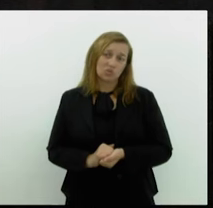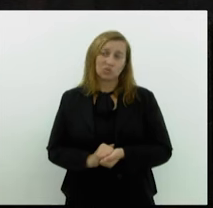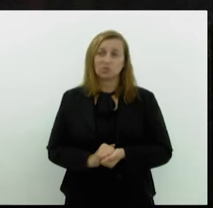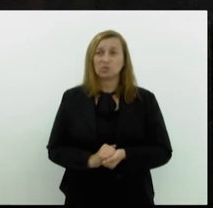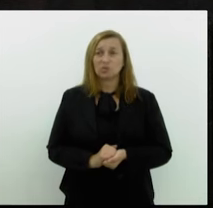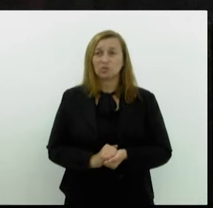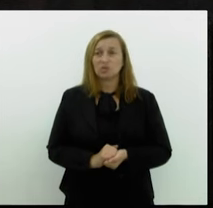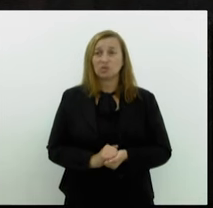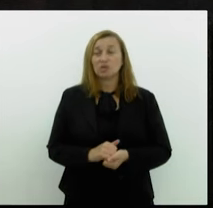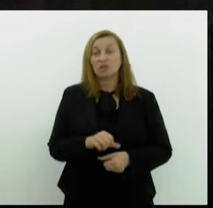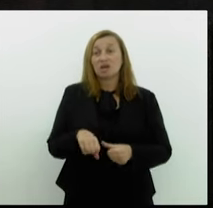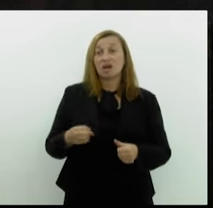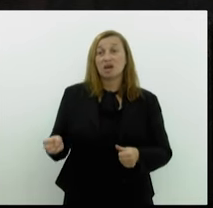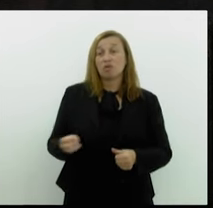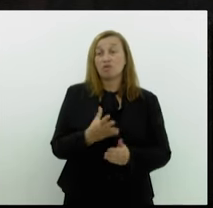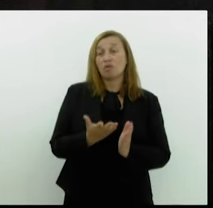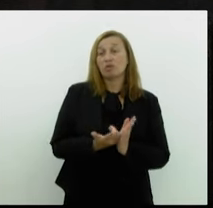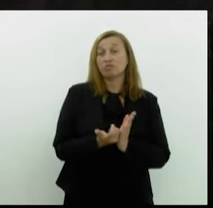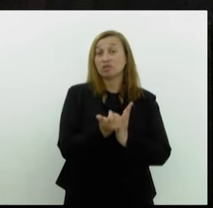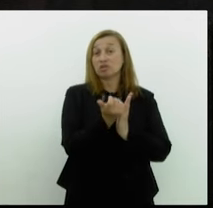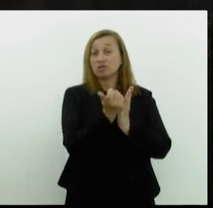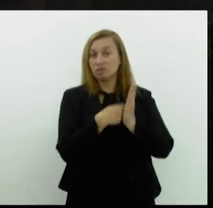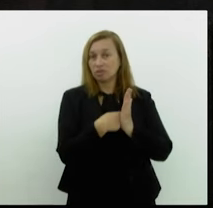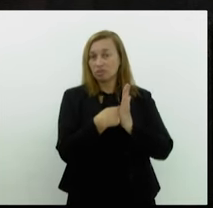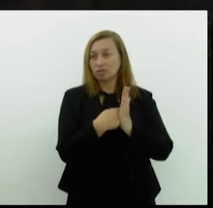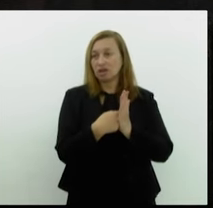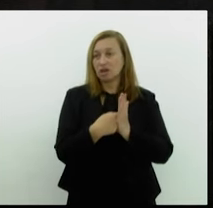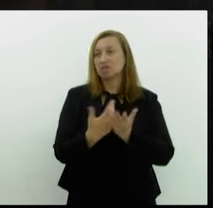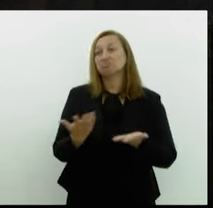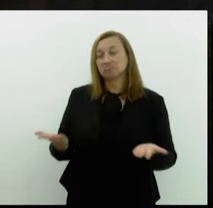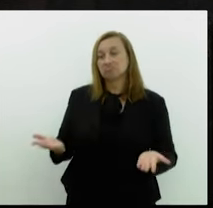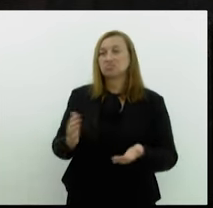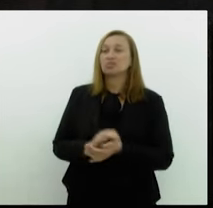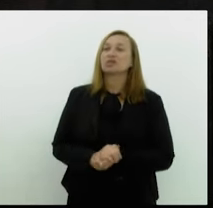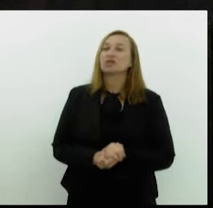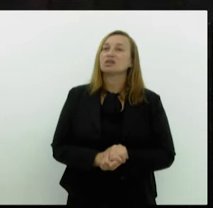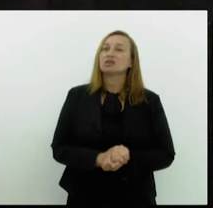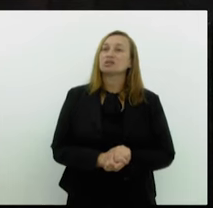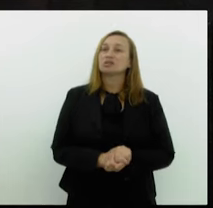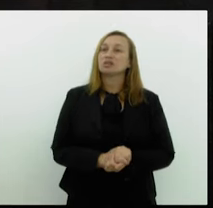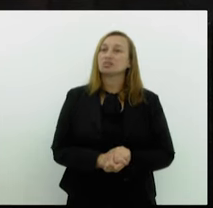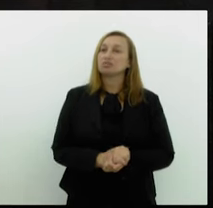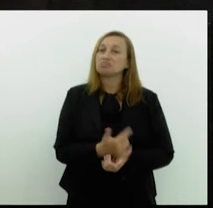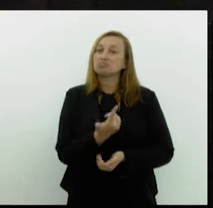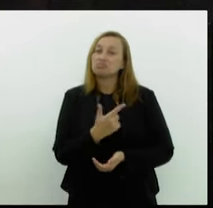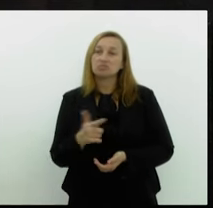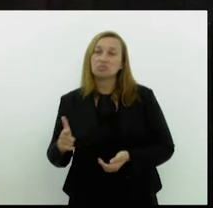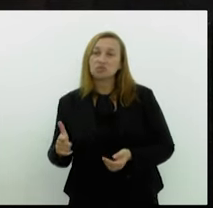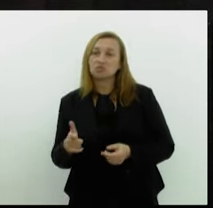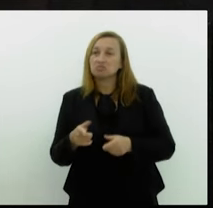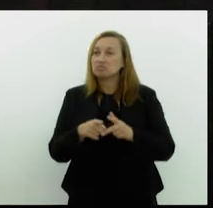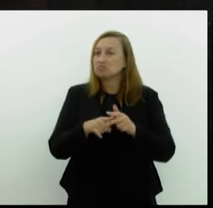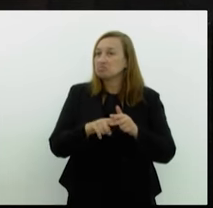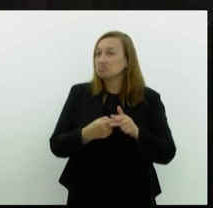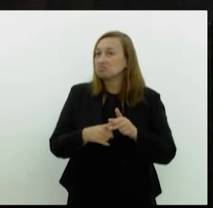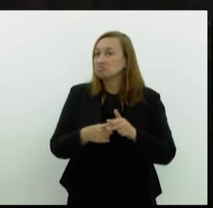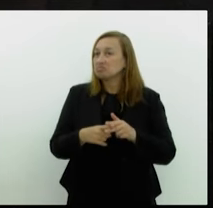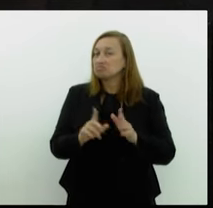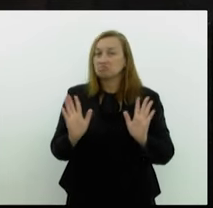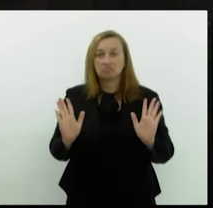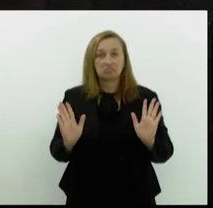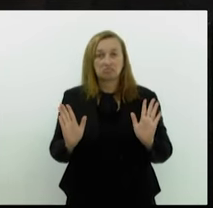da reforma tributária. E eu venho dizendo que não haverá regulamentação sobre esse